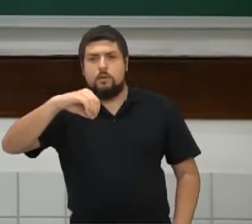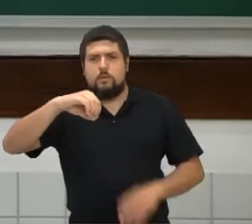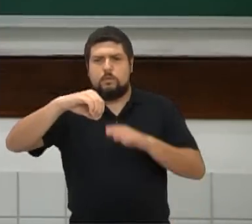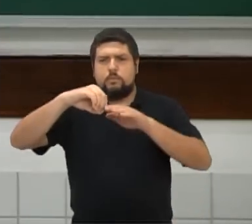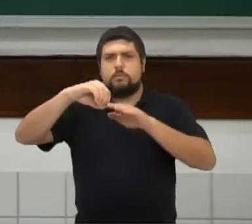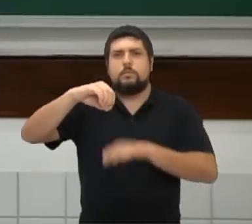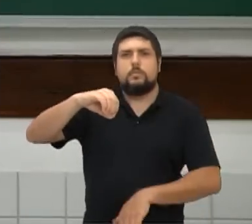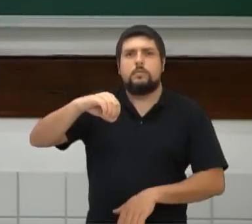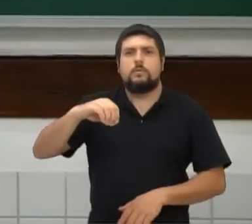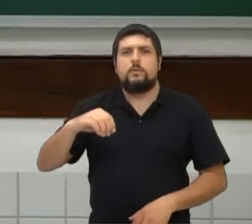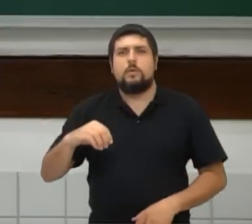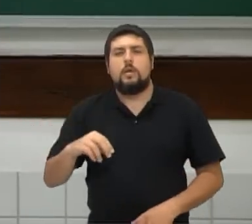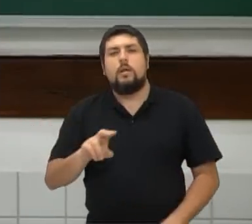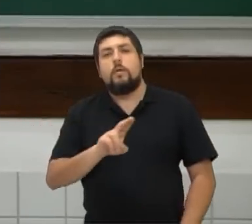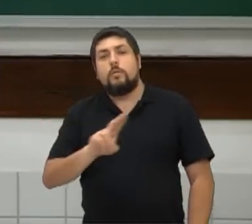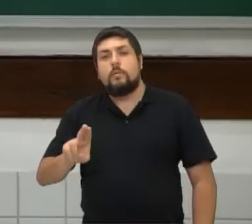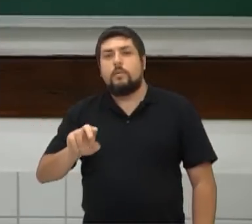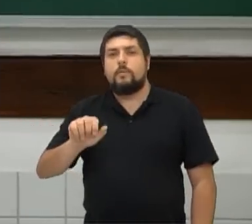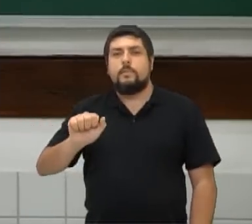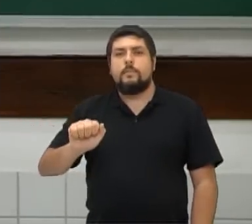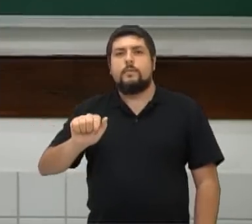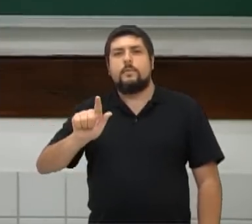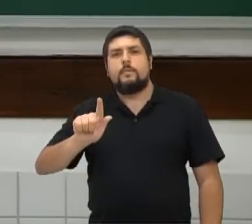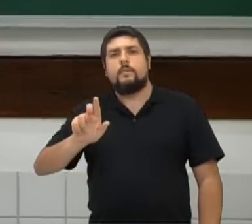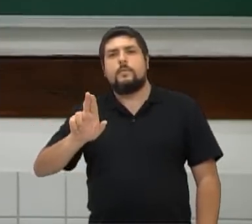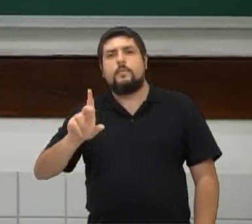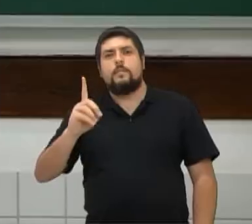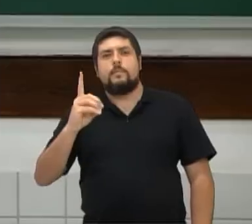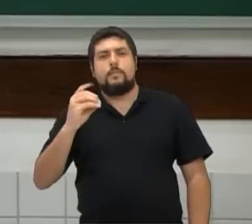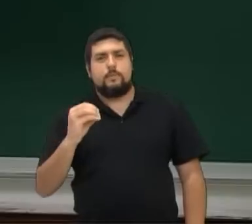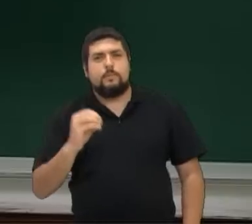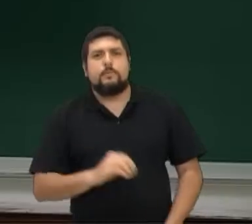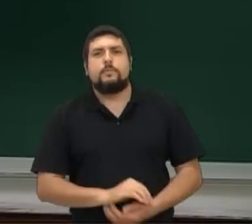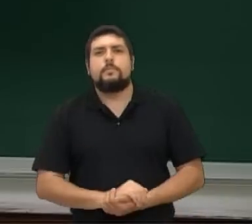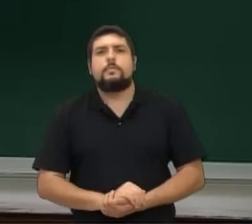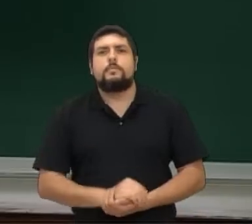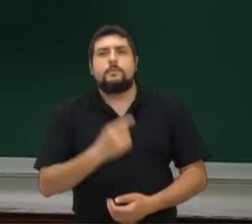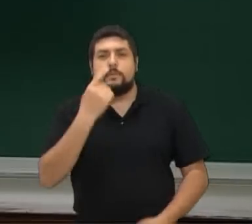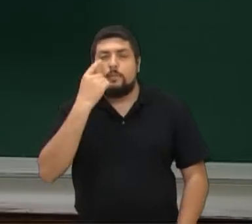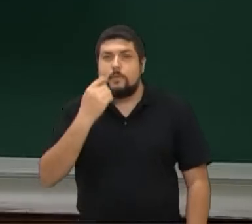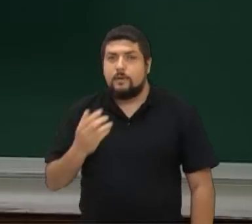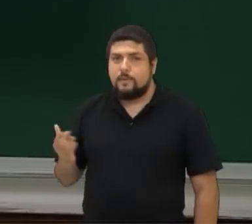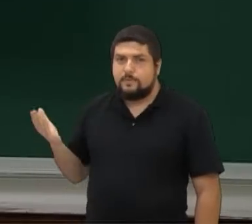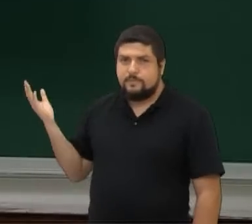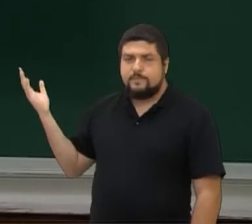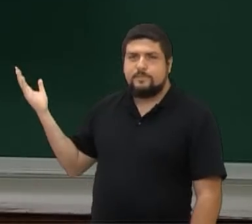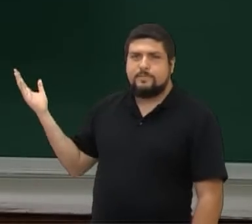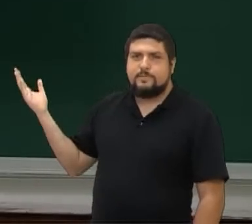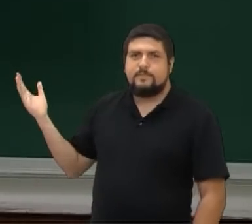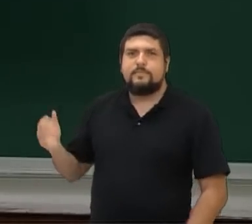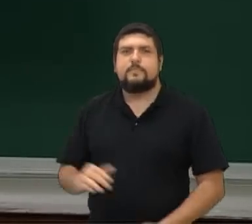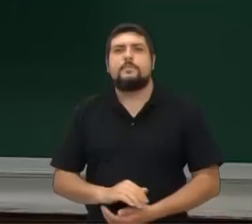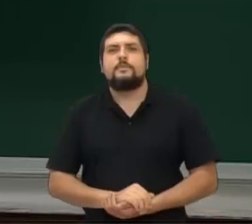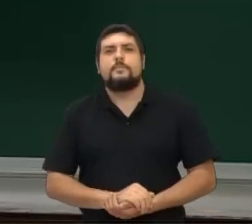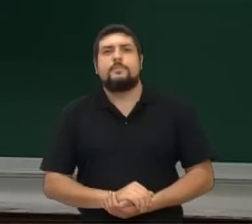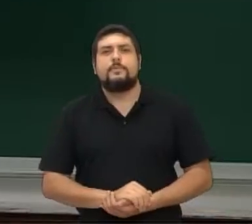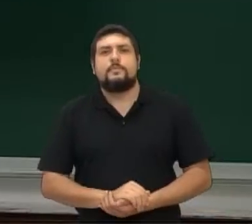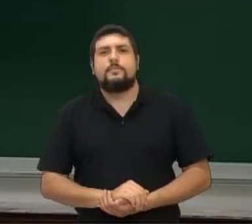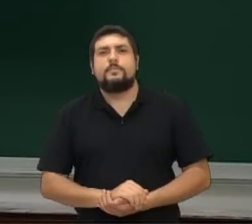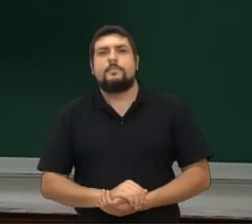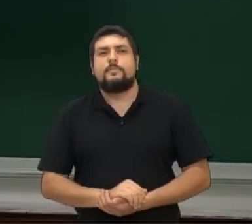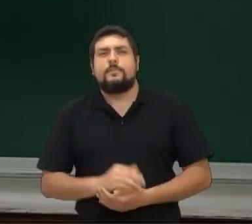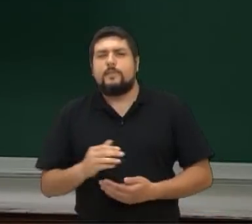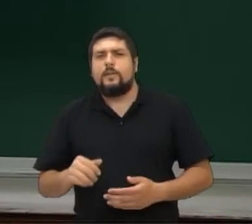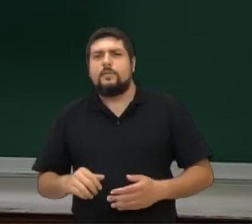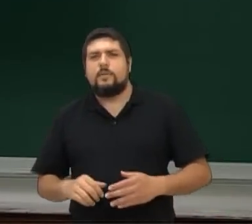de ângulo agudo, ok? Então, a professora colocou aqui, ó, esse ângulo AOB,